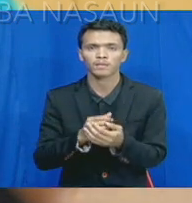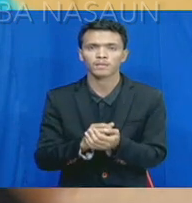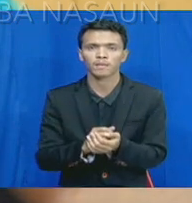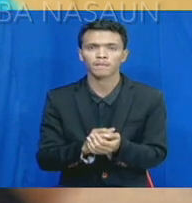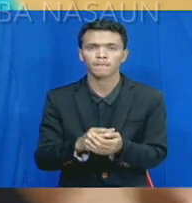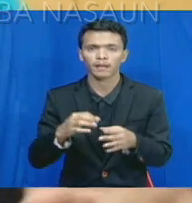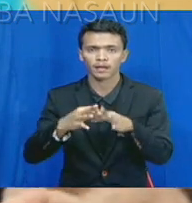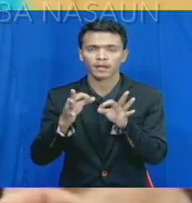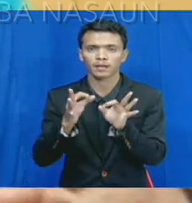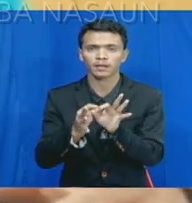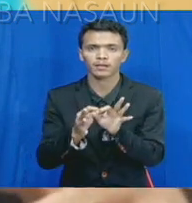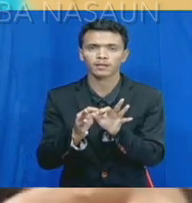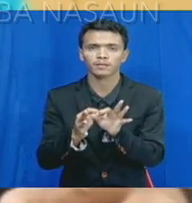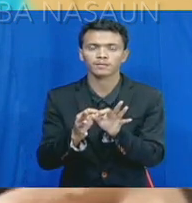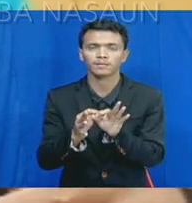instala hela iya